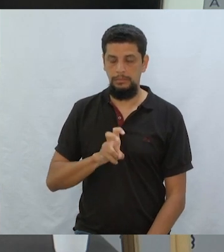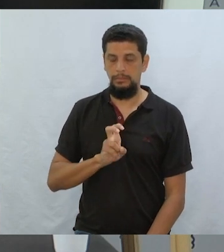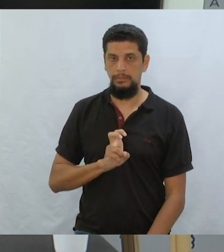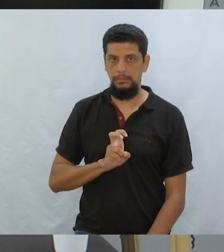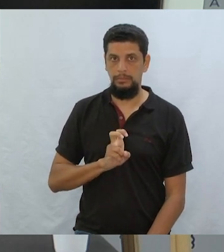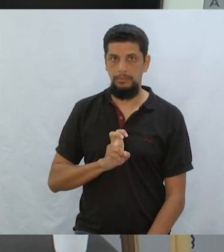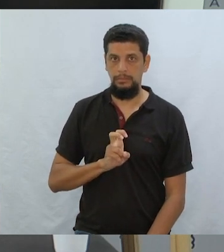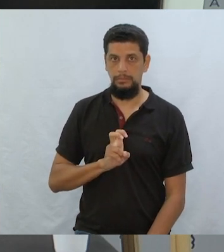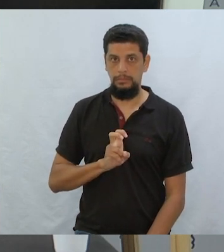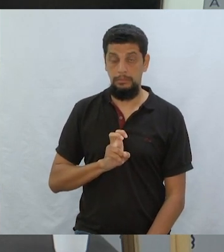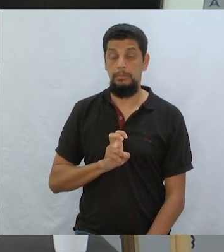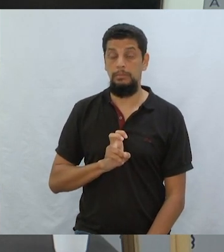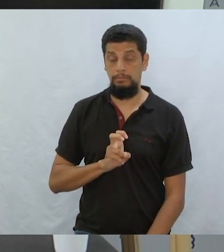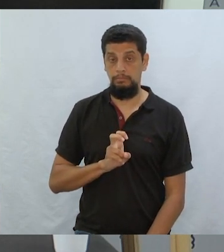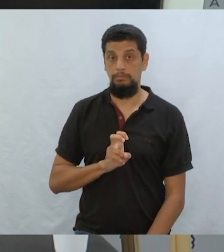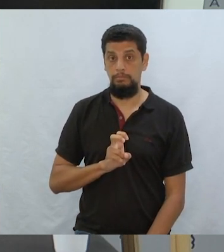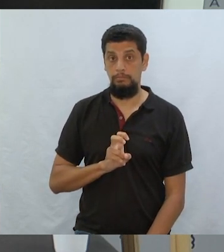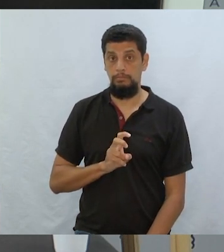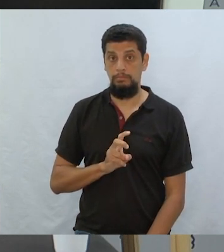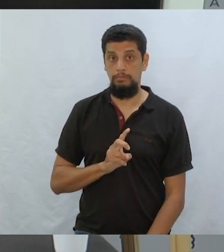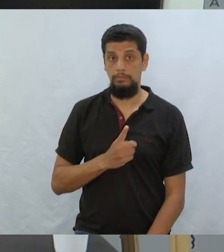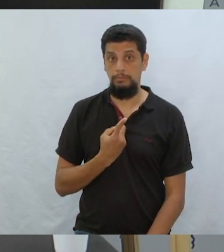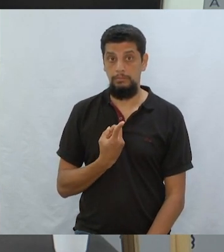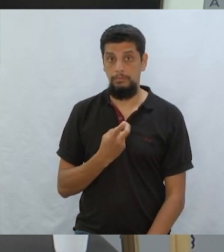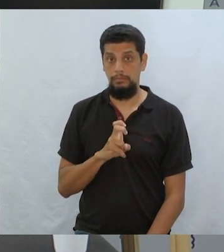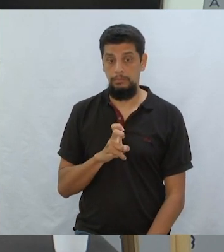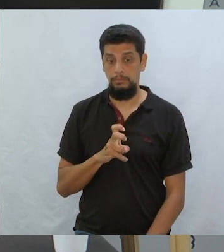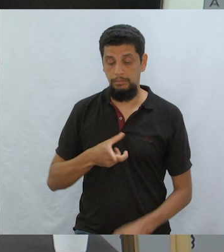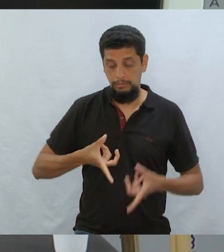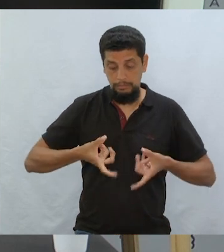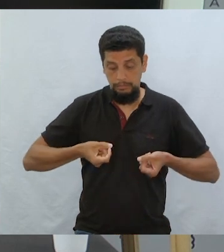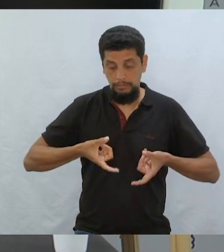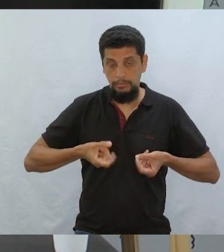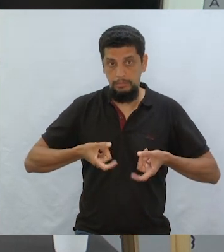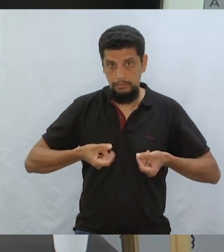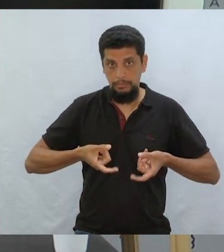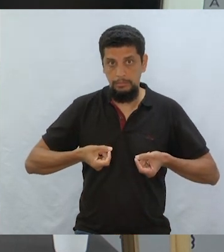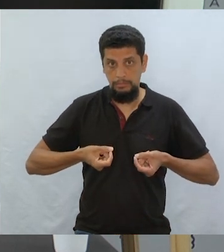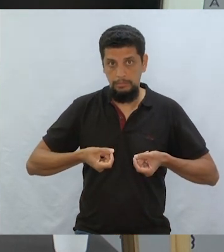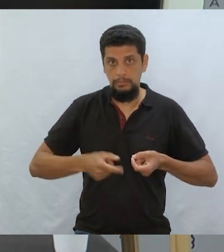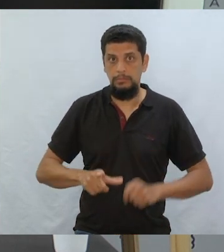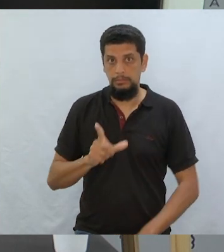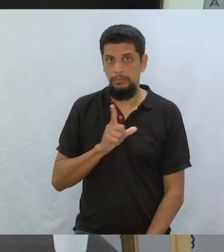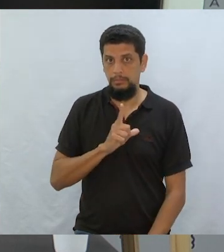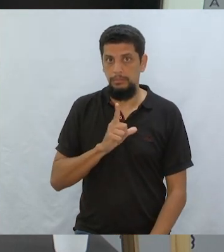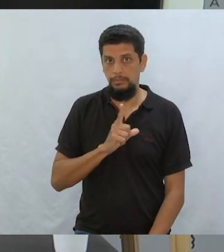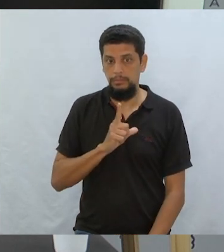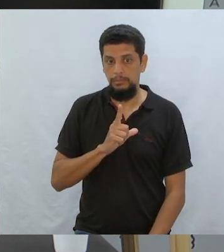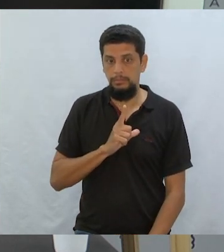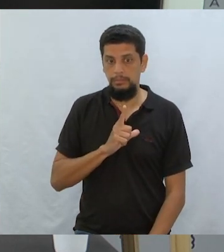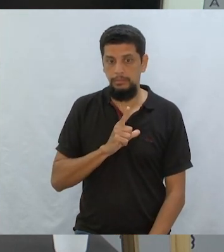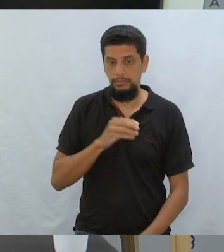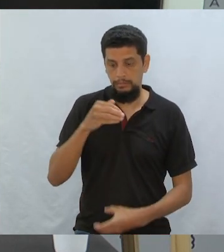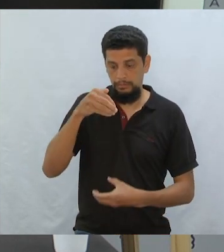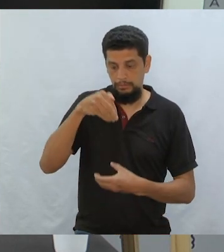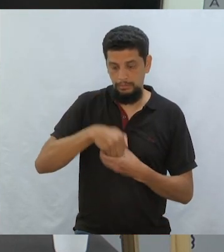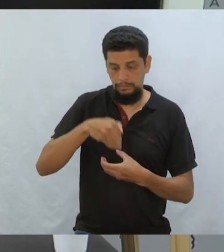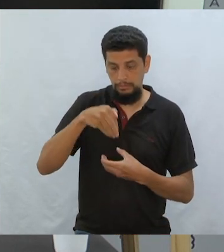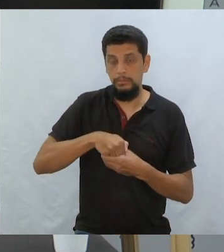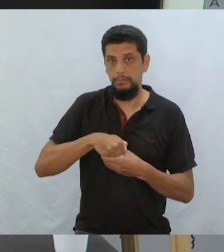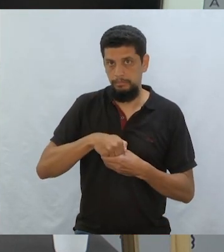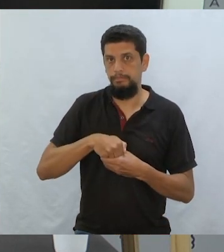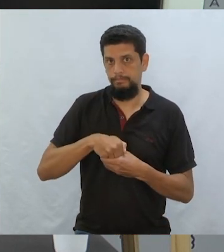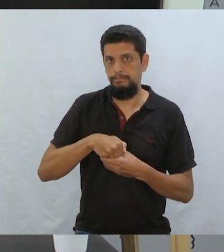14, 15. 15 grampos. Opa, quase caiu o pote. 15 grampos nós tínhamos